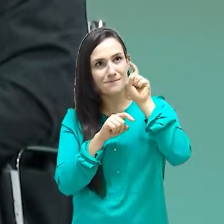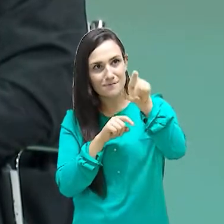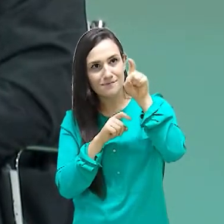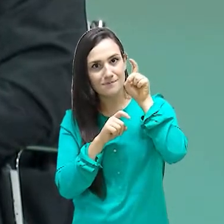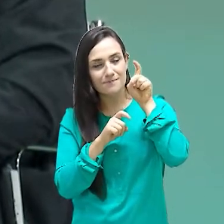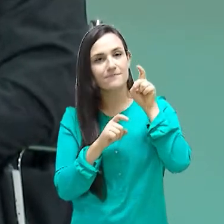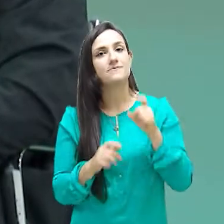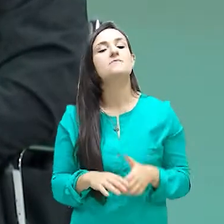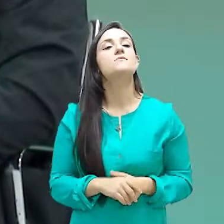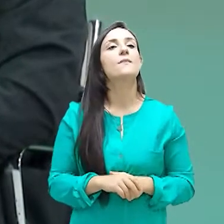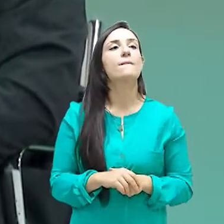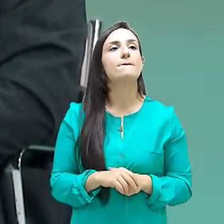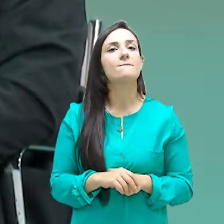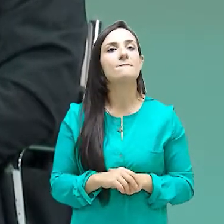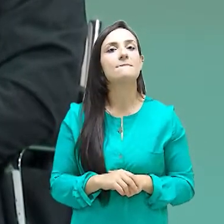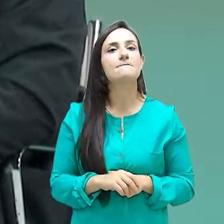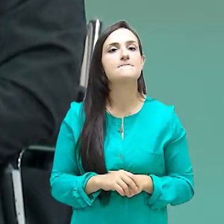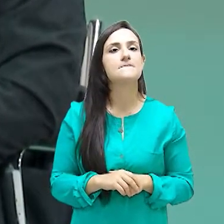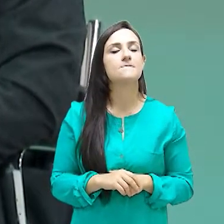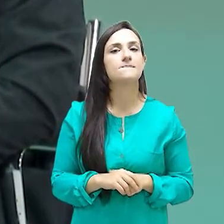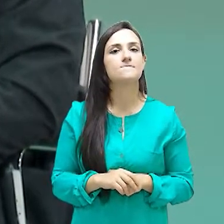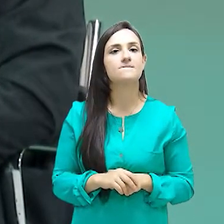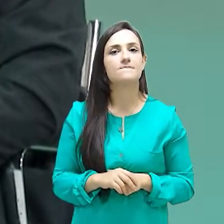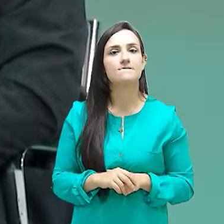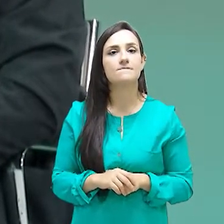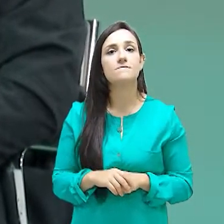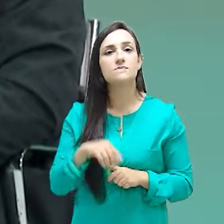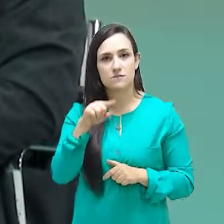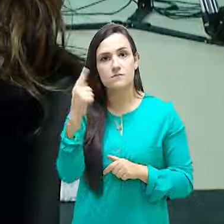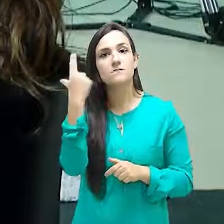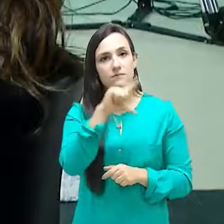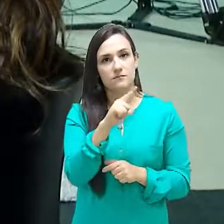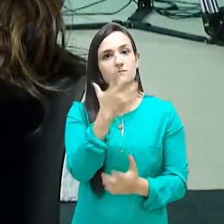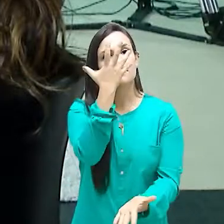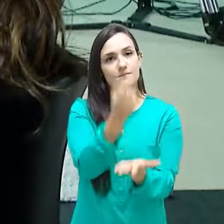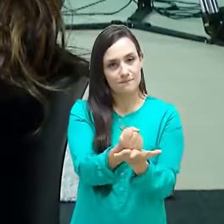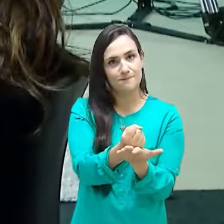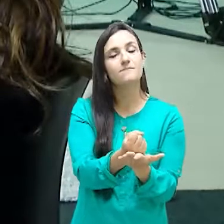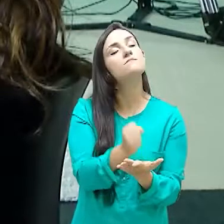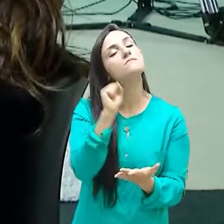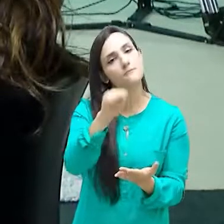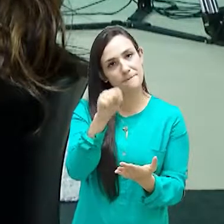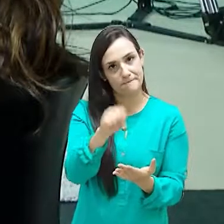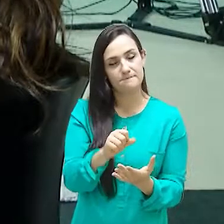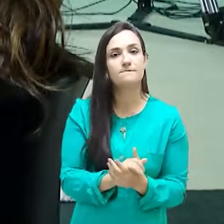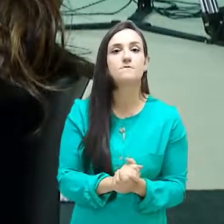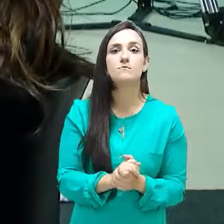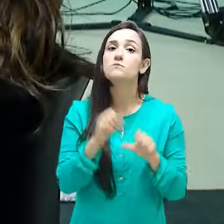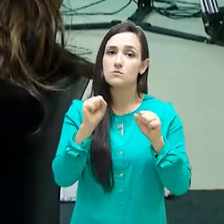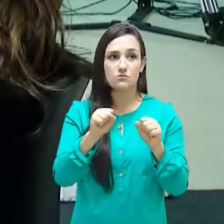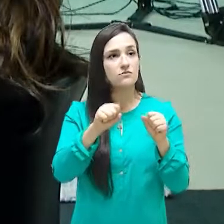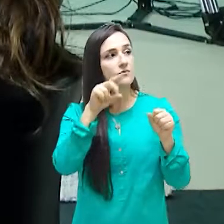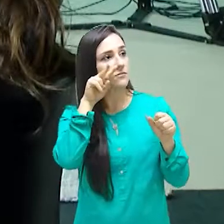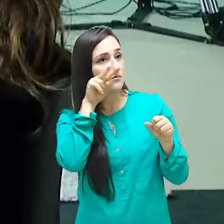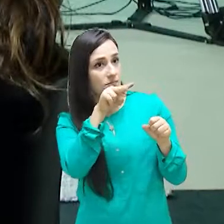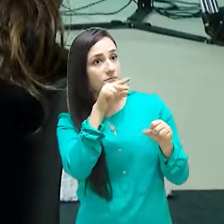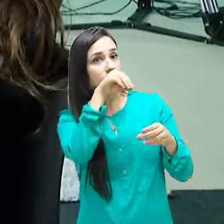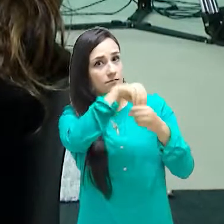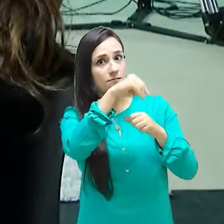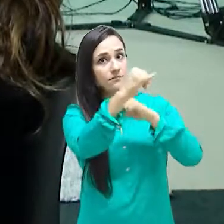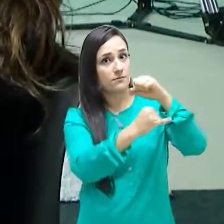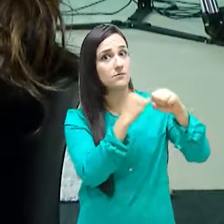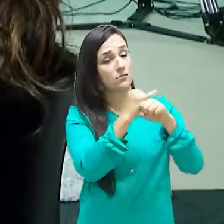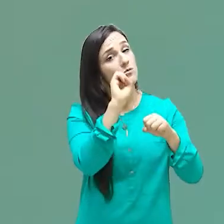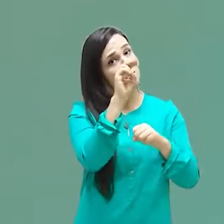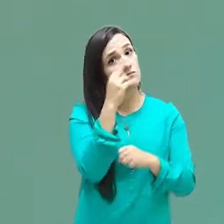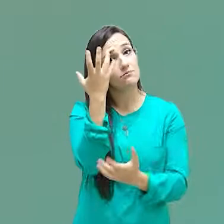download. Exato. Consulta online e também para download. Né? Olha só, até o momento a gente já publicou leis. A gente, né? Estou falando em nome da Assembleia aqui.